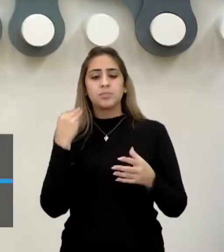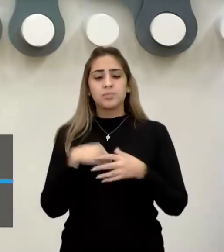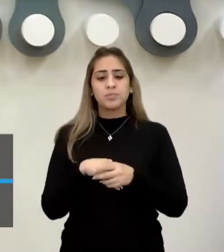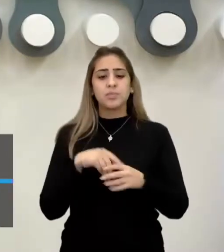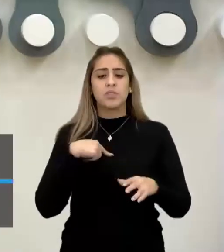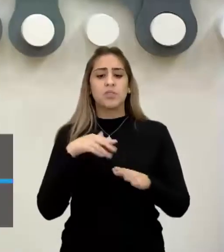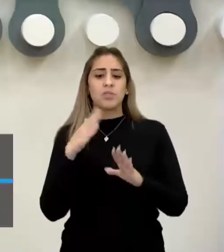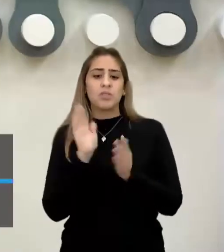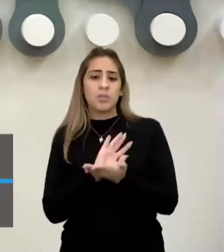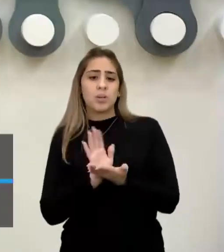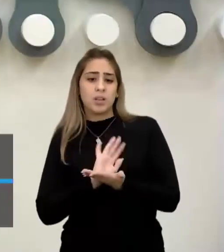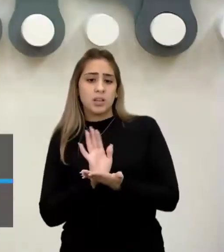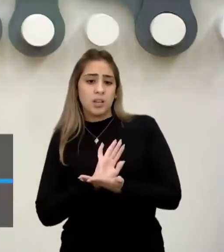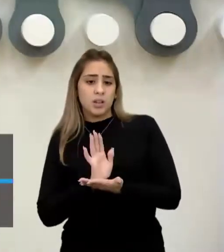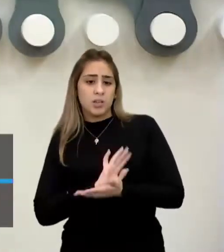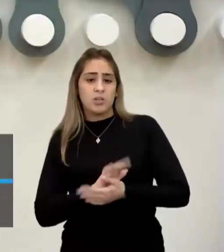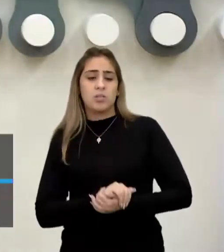filme.